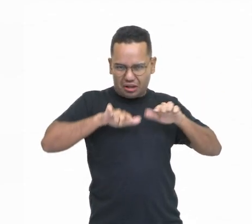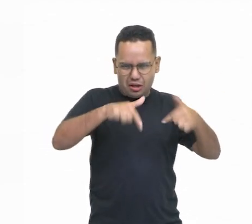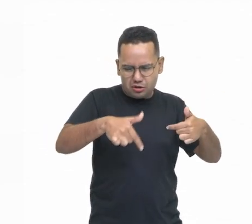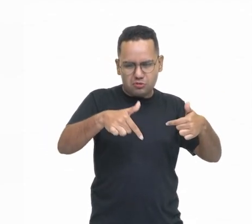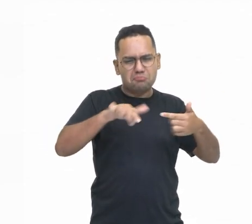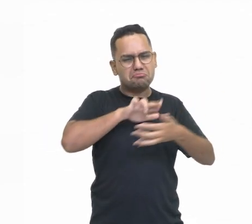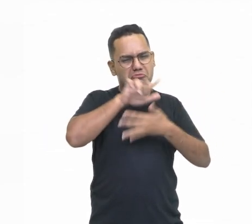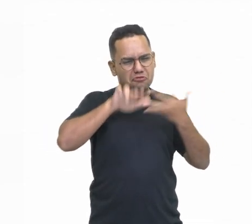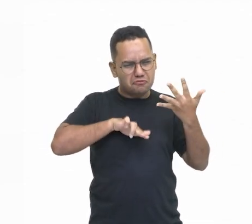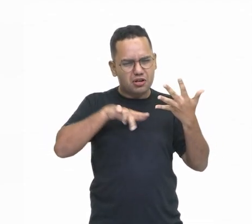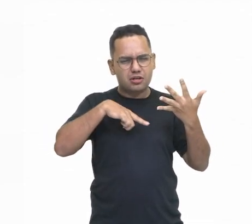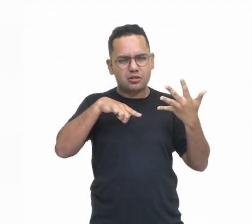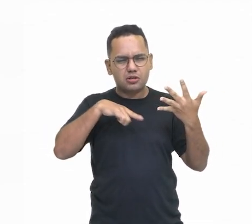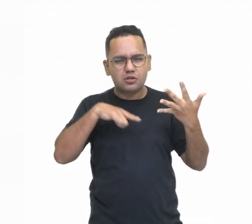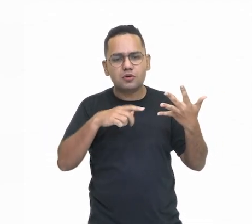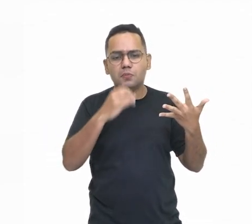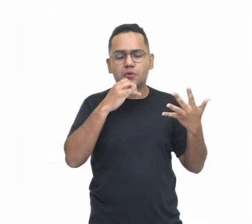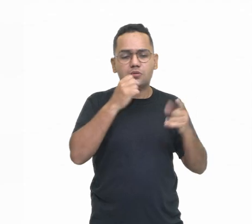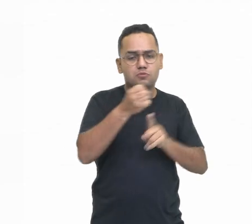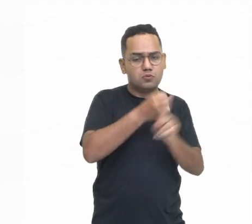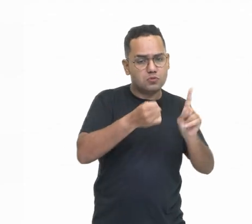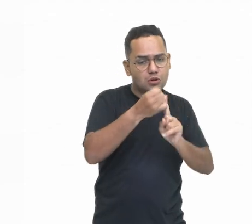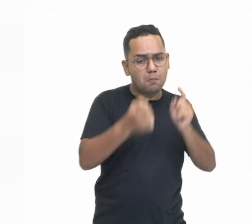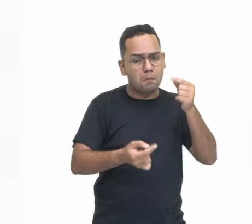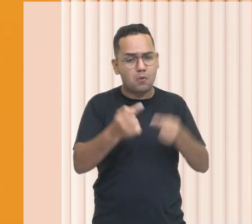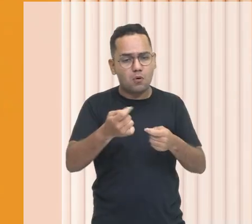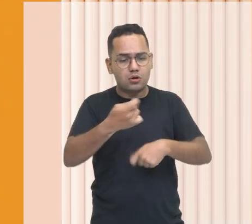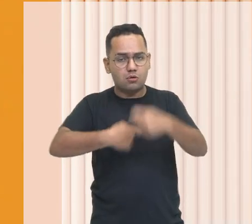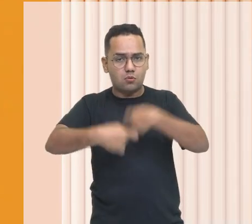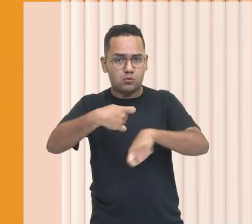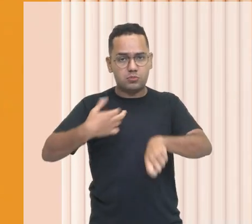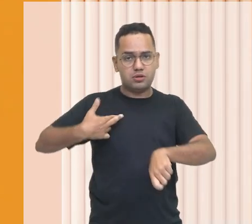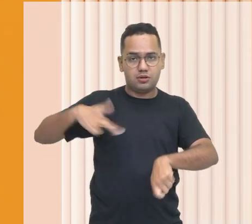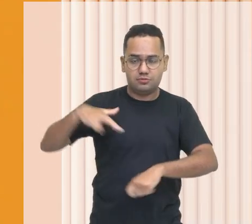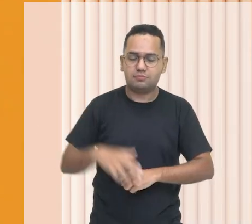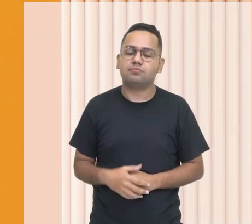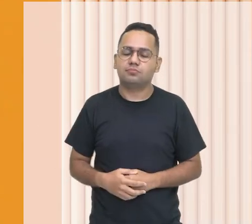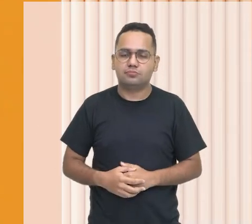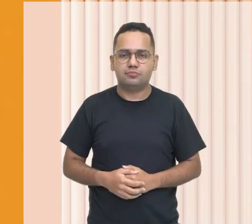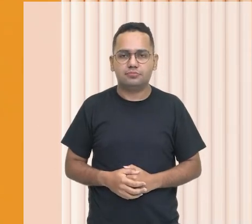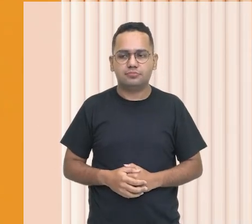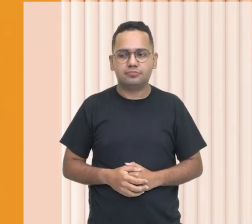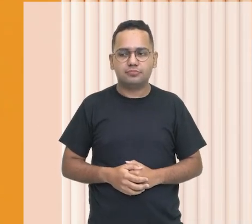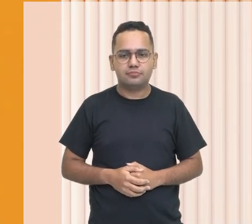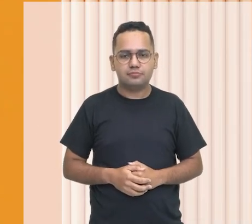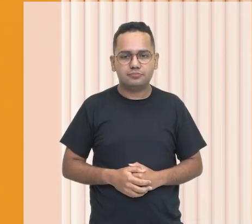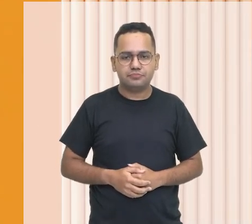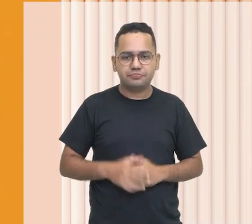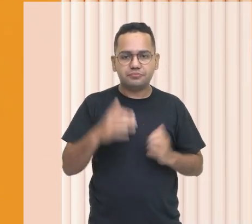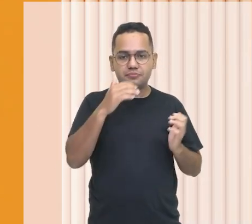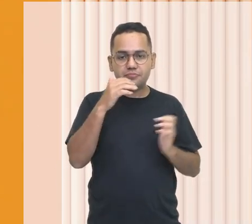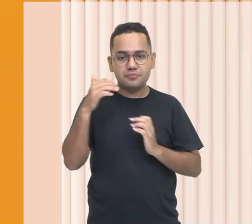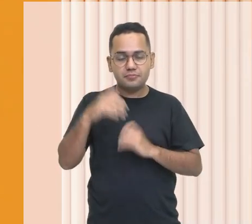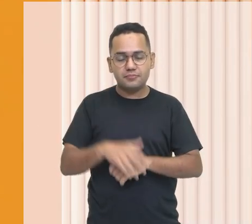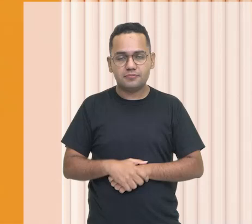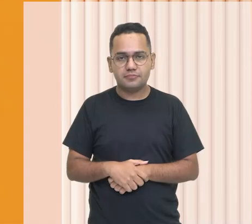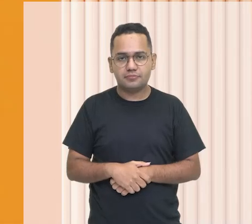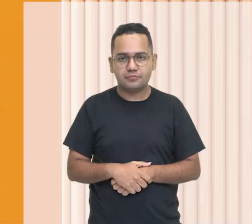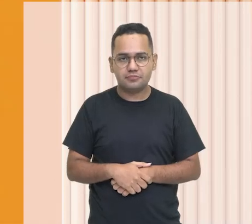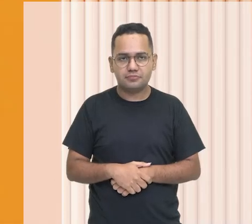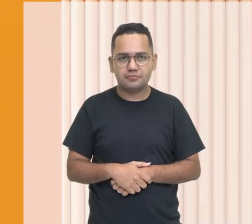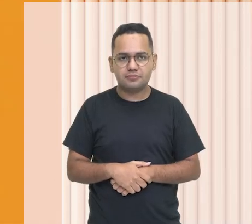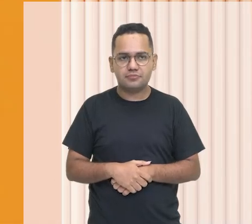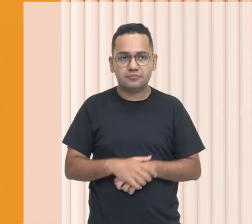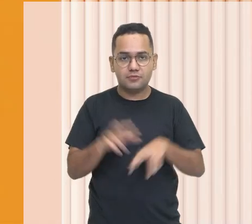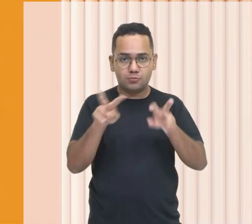econômica e religiosa. Então, iremos tratar a respeito justamente, desses povos que viveram,